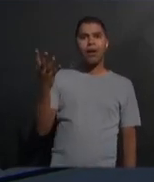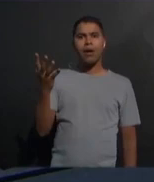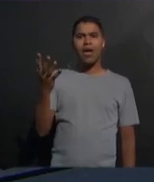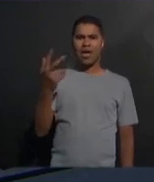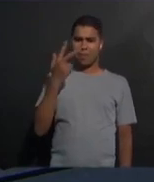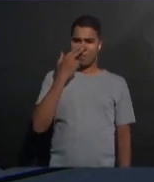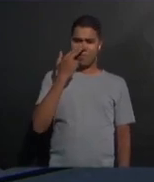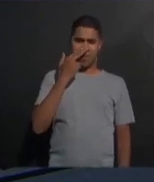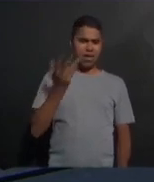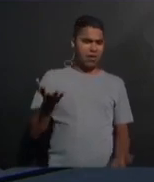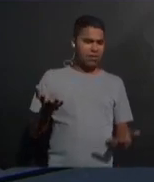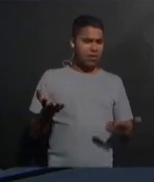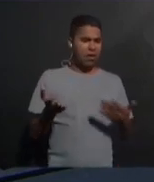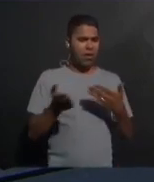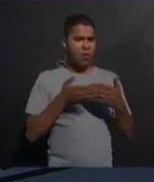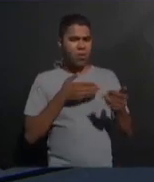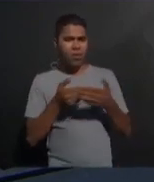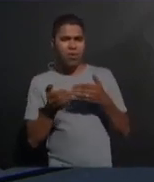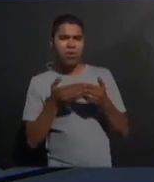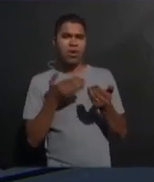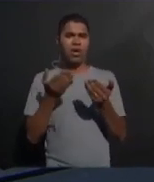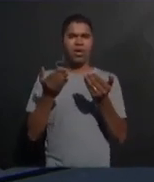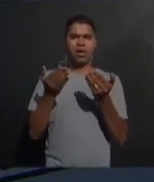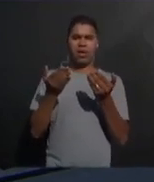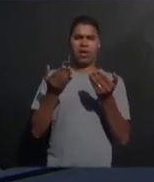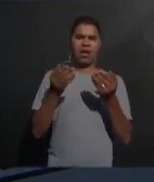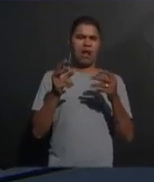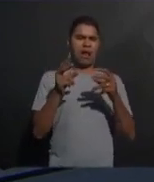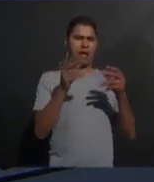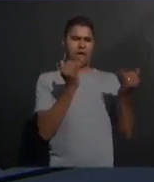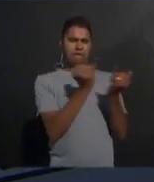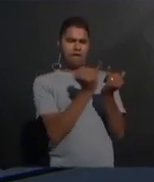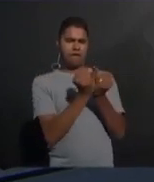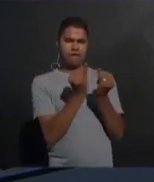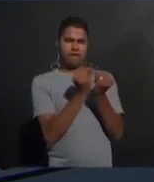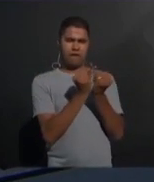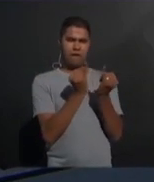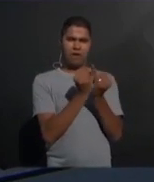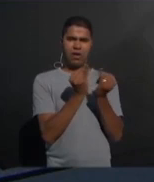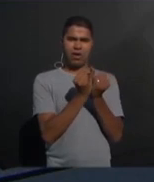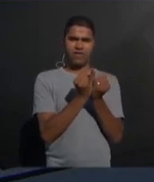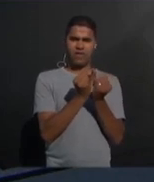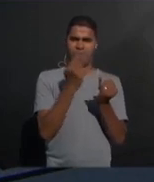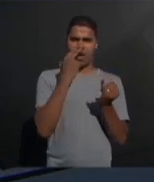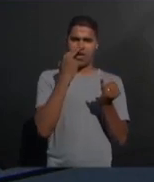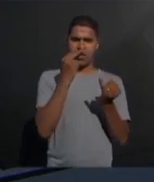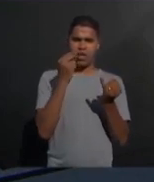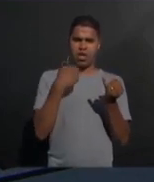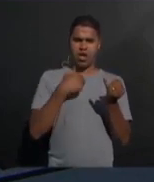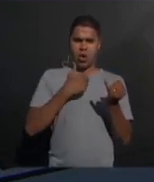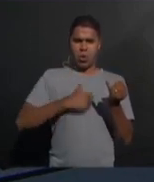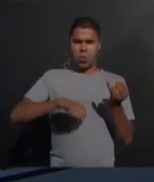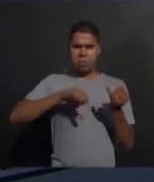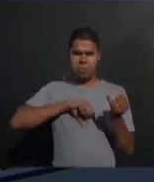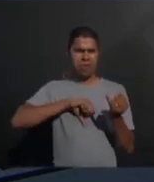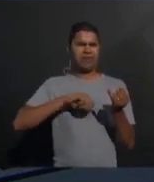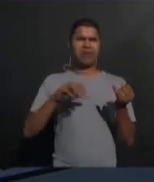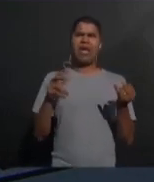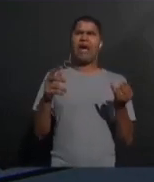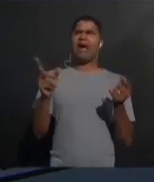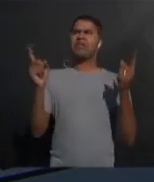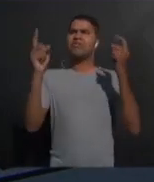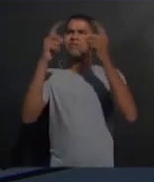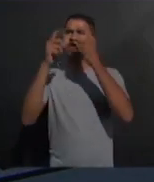que é qualquer conversinha com o seu nome que vai te botar pra baixo que qualquer dificuldade disse que vai trabalhar